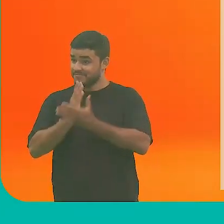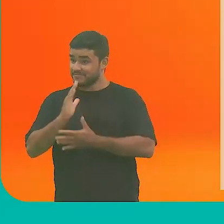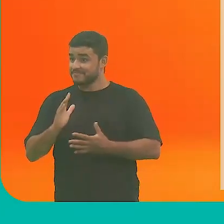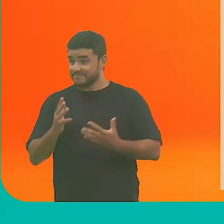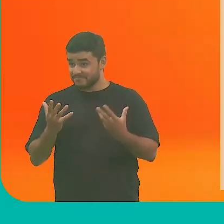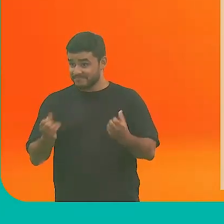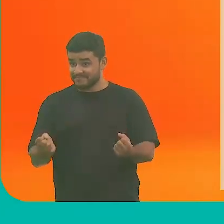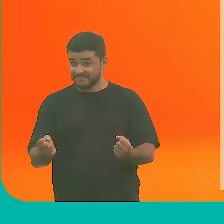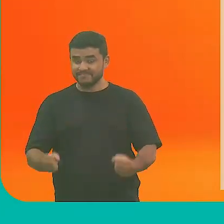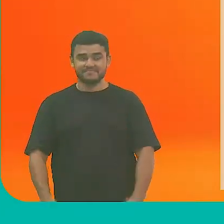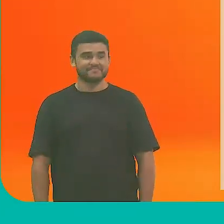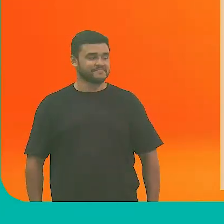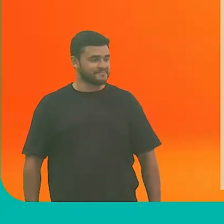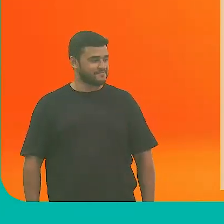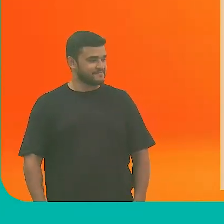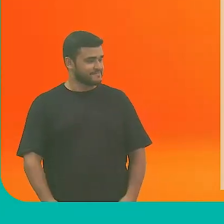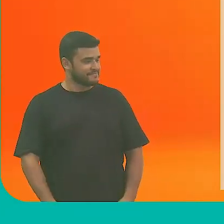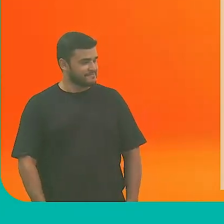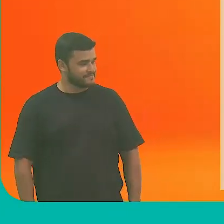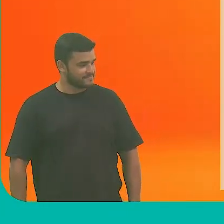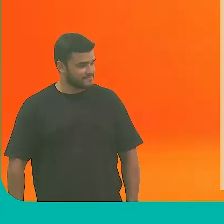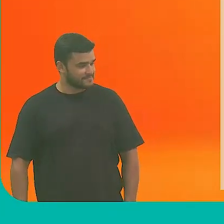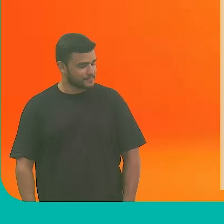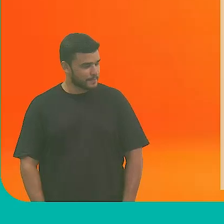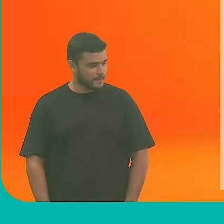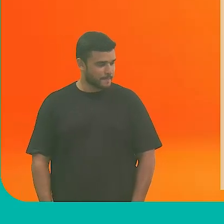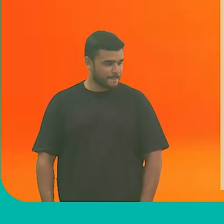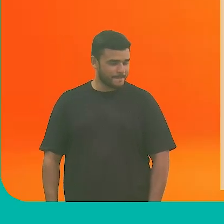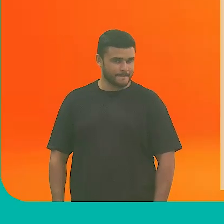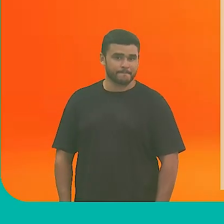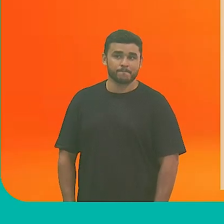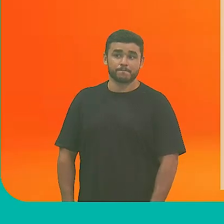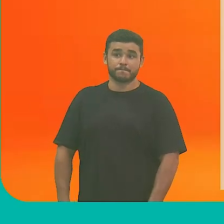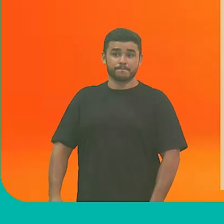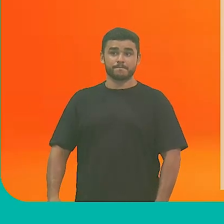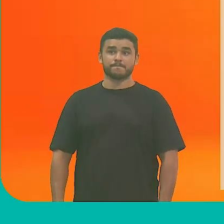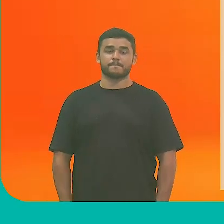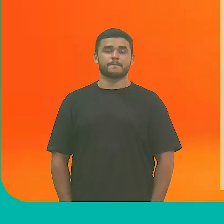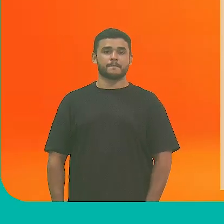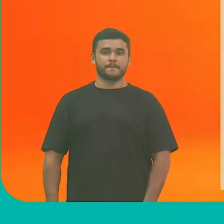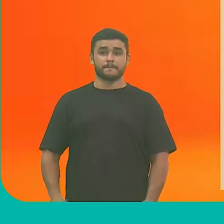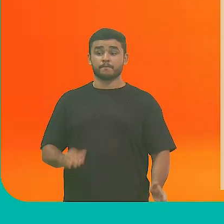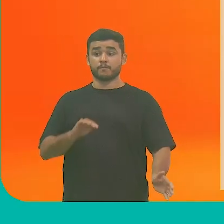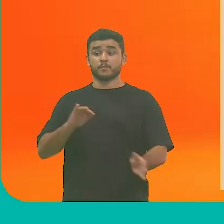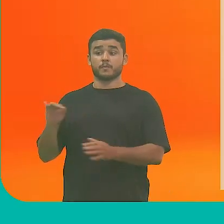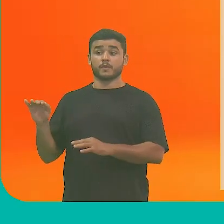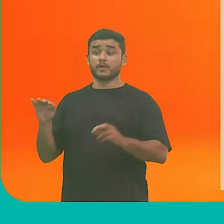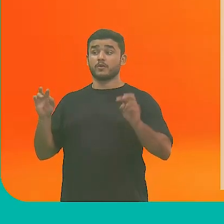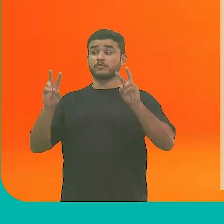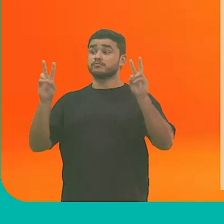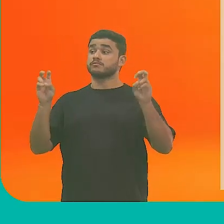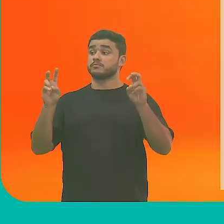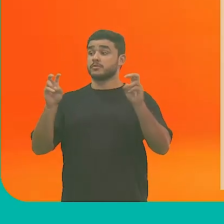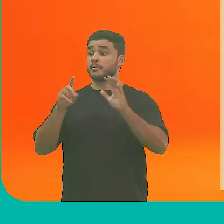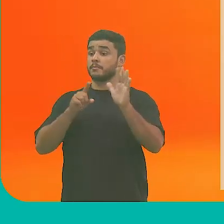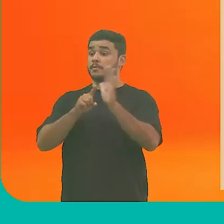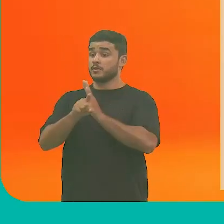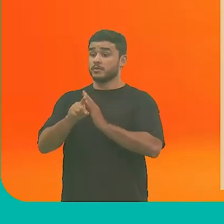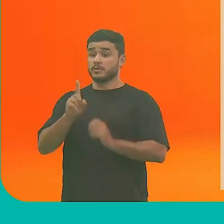questão 4, item A. Bora agora para a questão que trabalha a